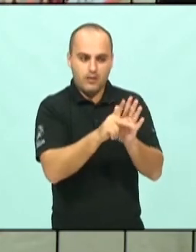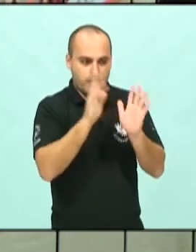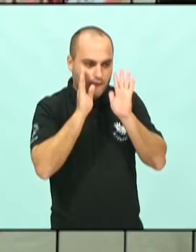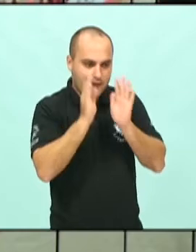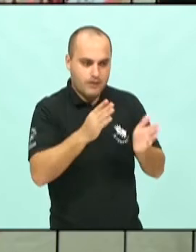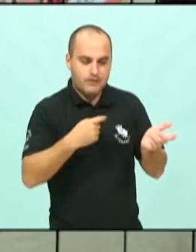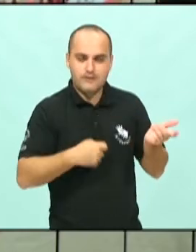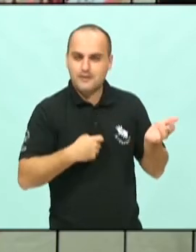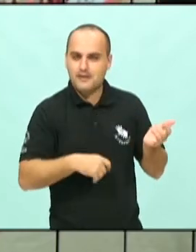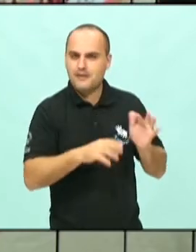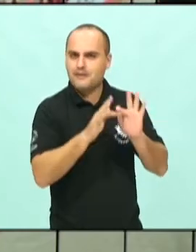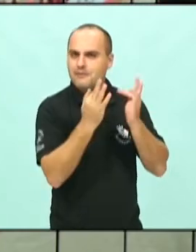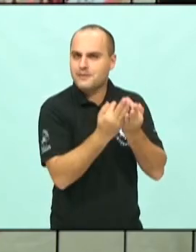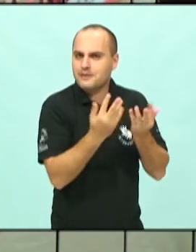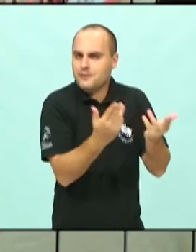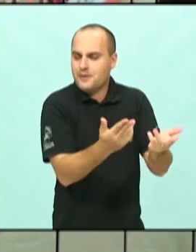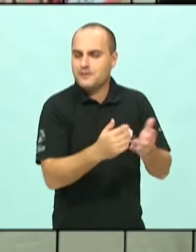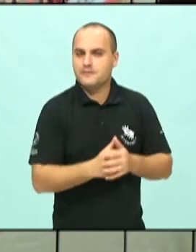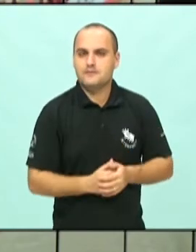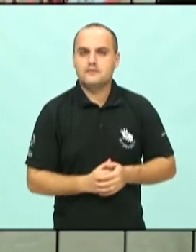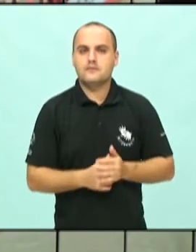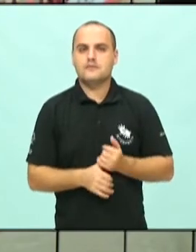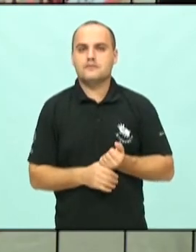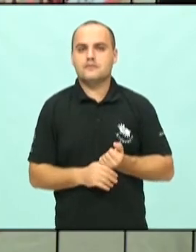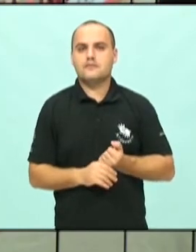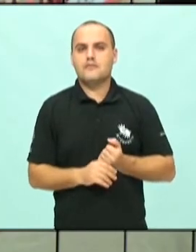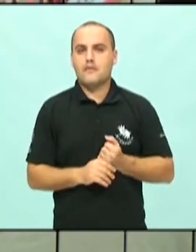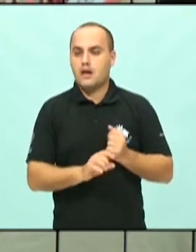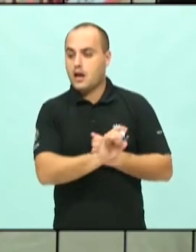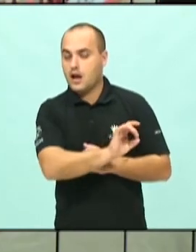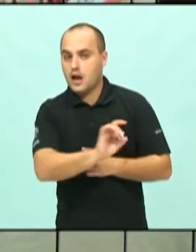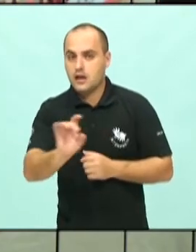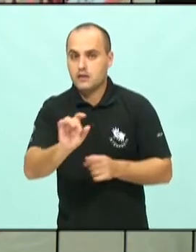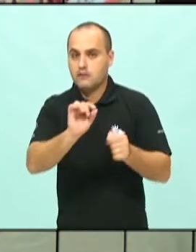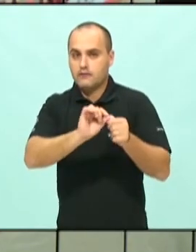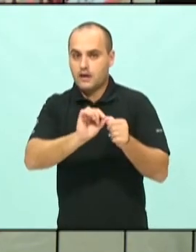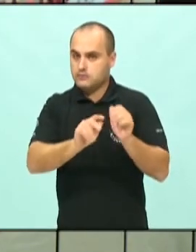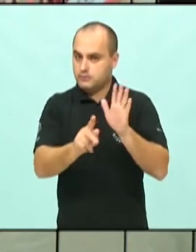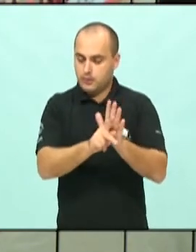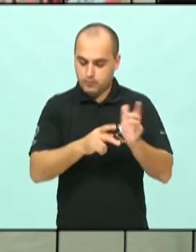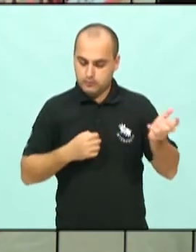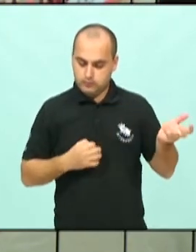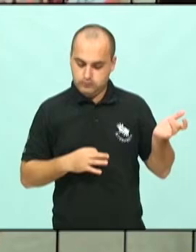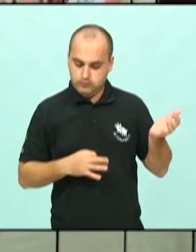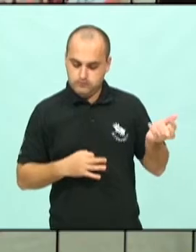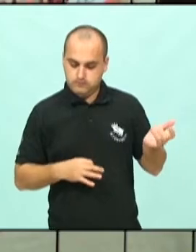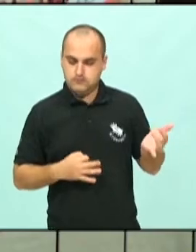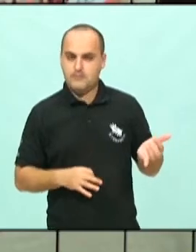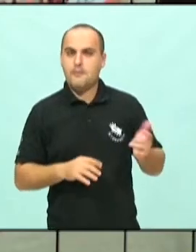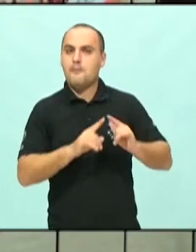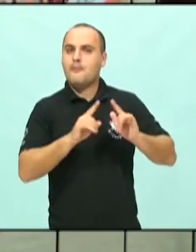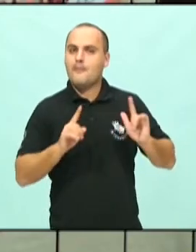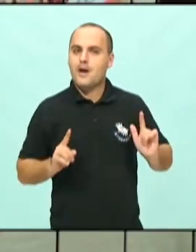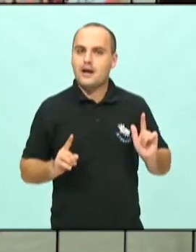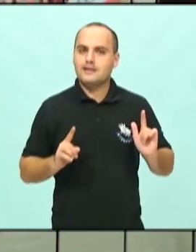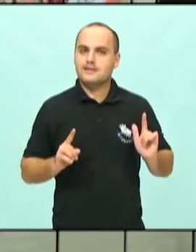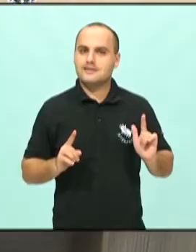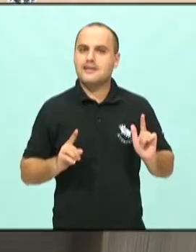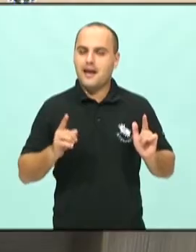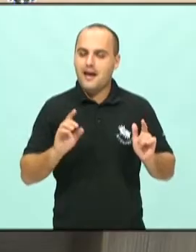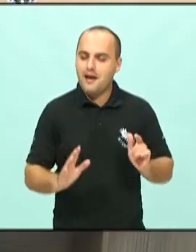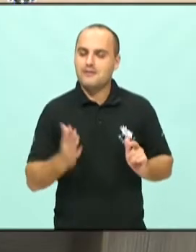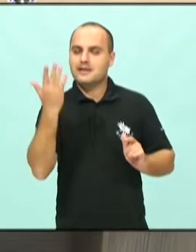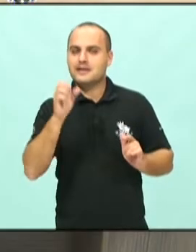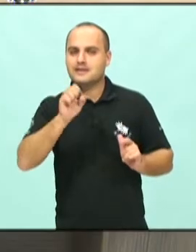né? E eu tive então, cada um faz seu concerto, mas naturalmente o intercâmbio ele